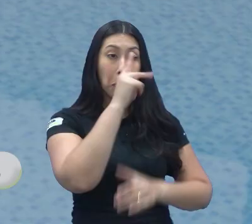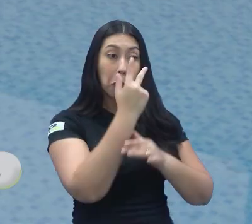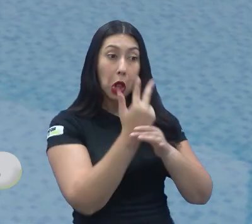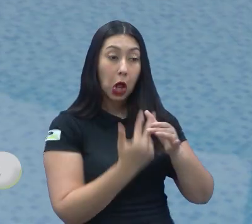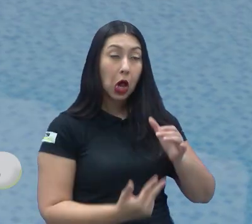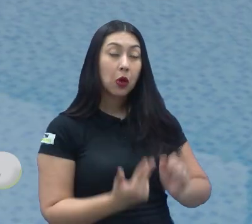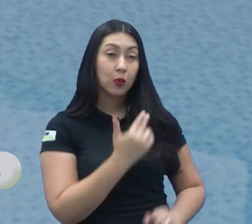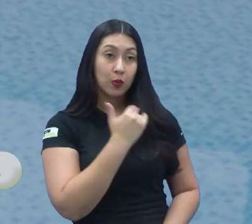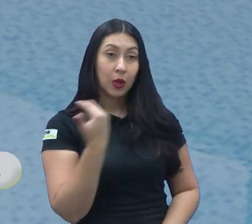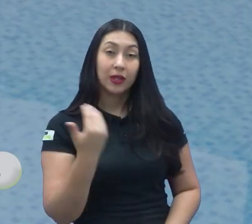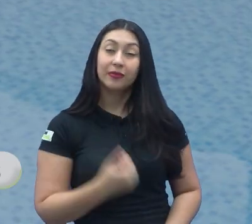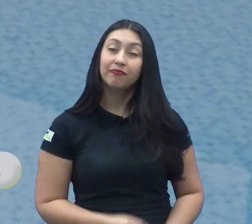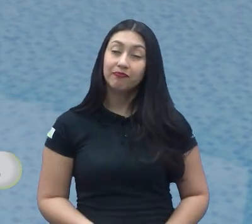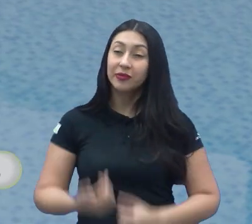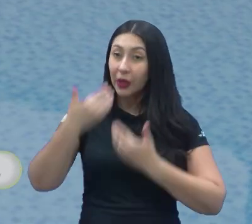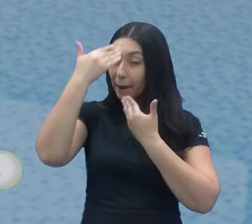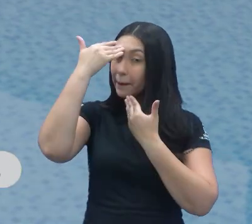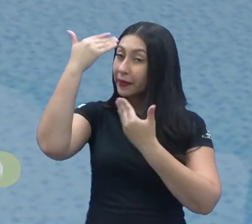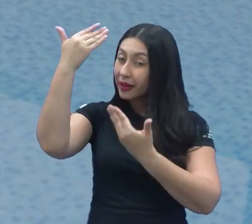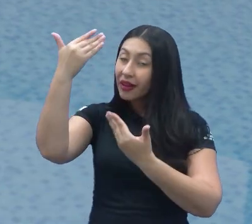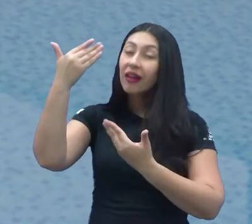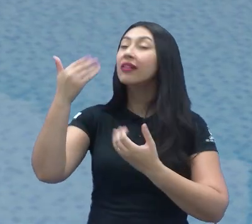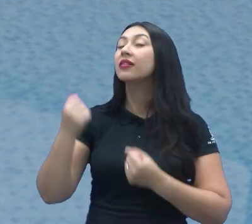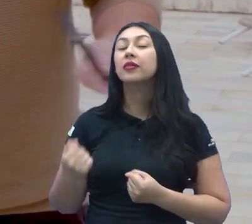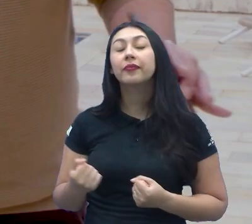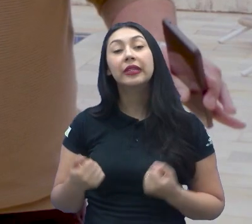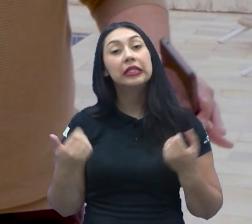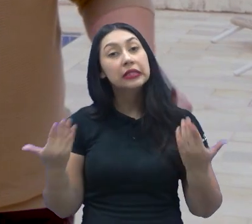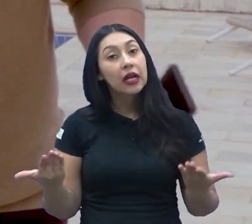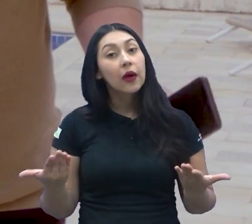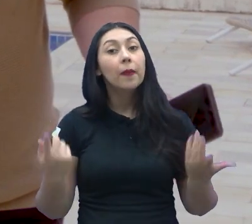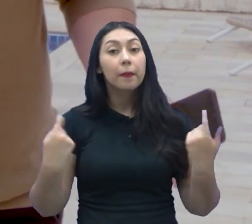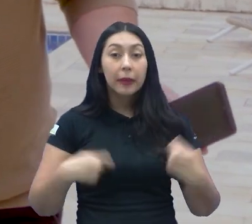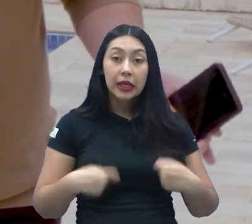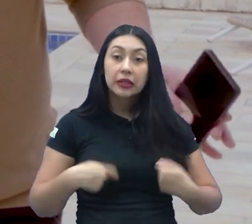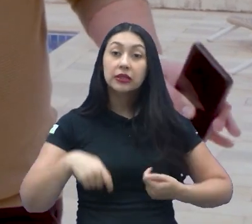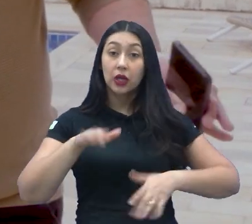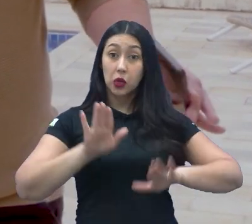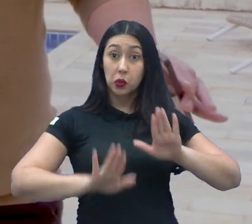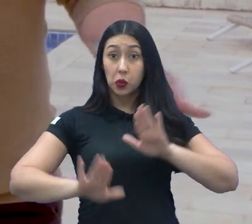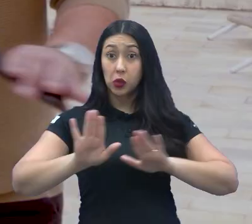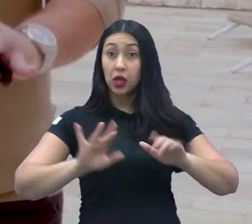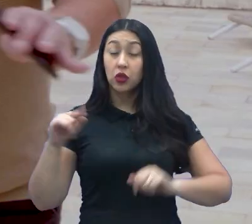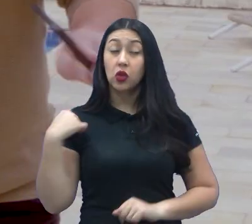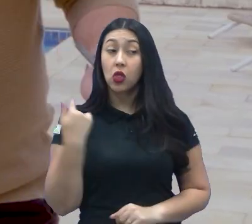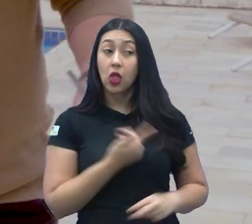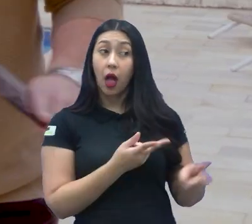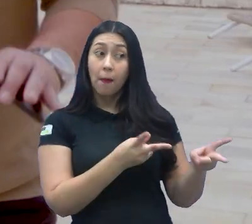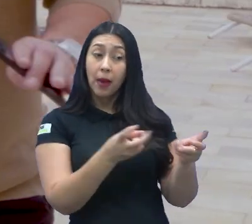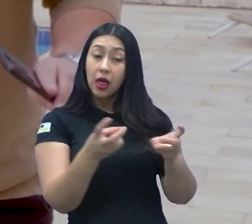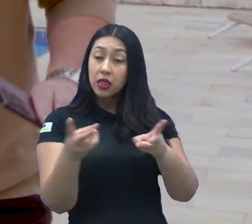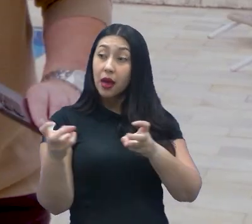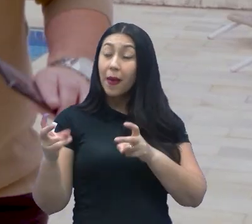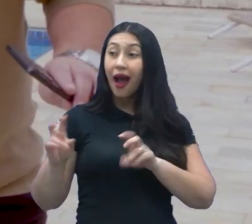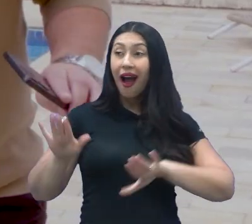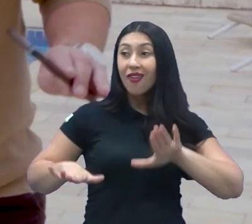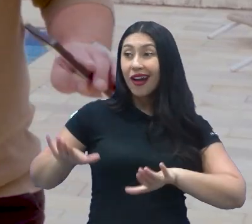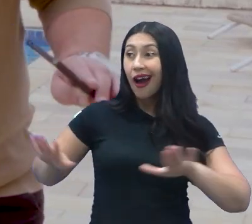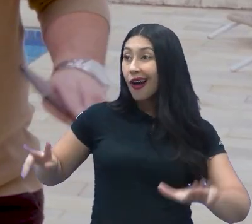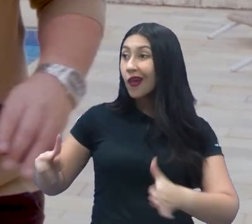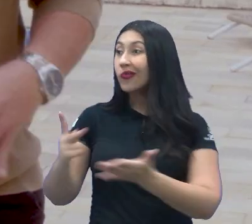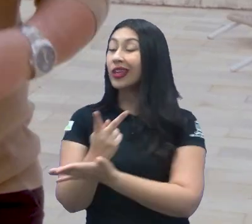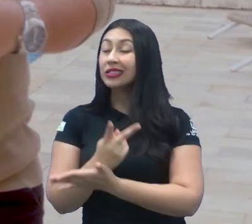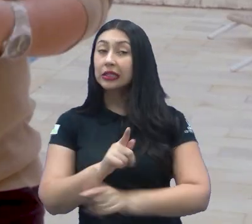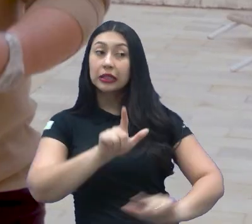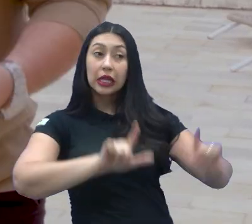pela sua participação. É isso, gente, cuidado é primordial, né? A gente vê acontecendo com tantas pessoas, vê na televisão, mas